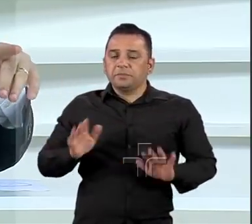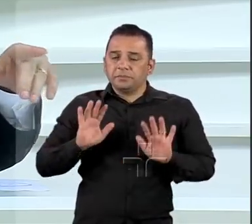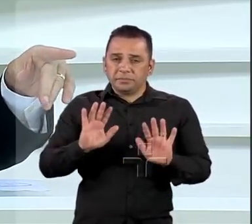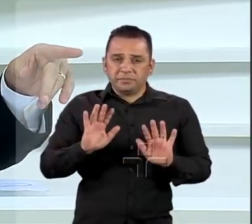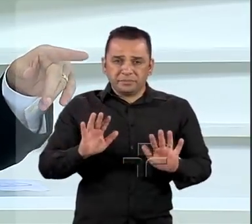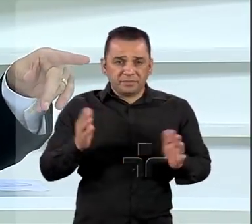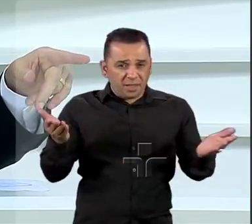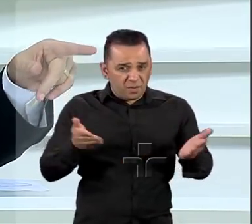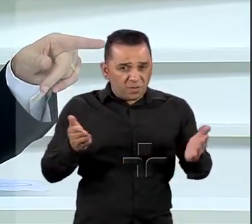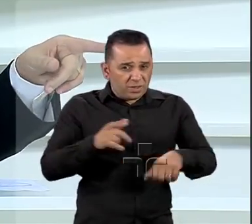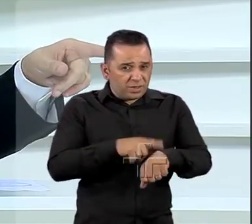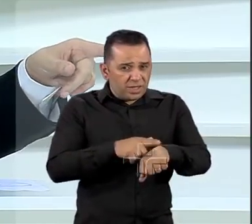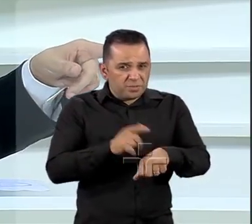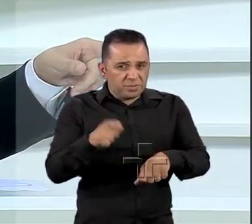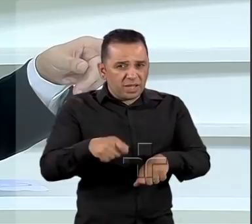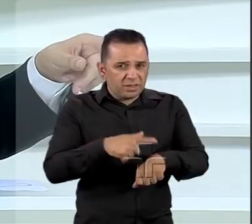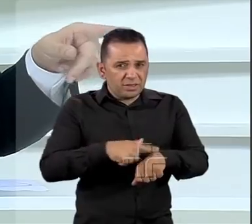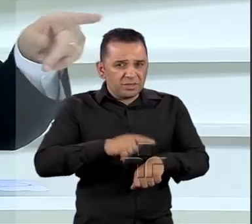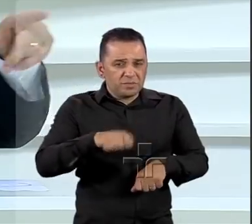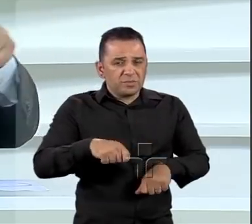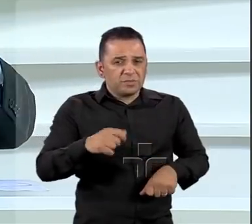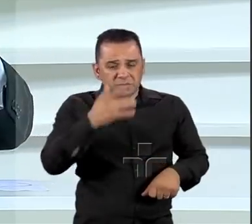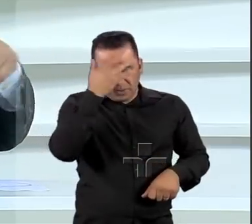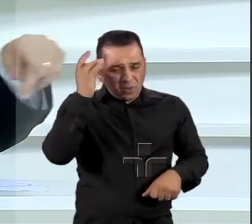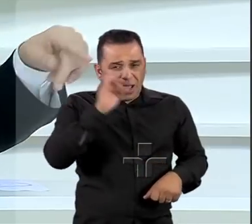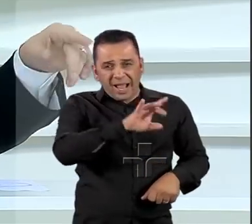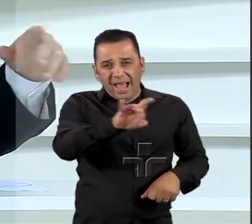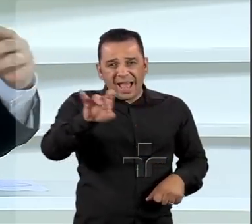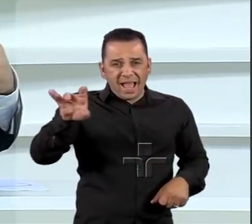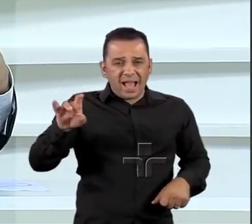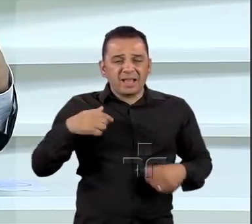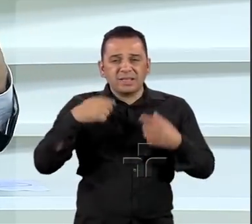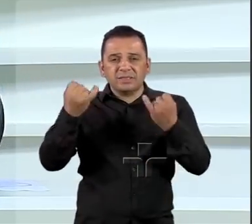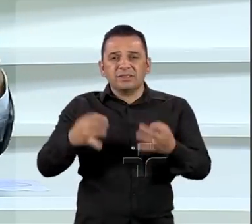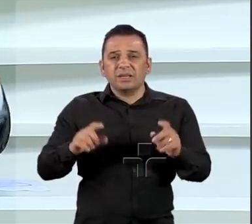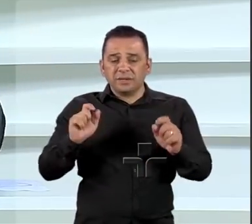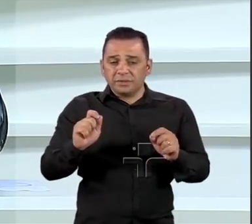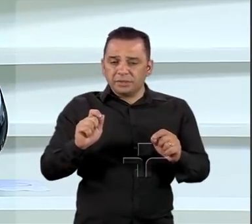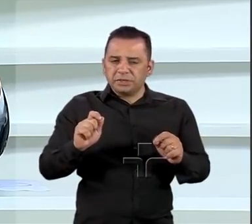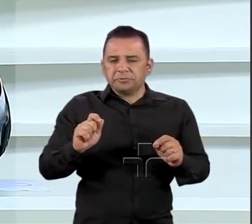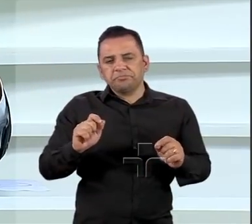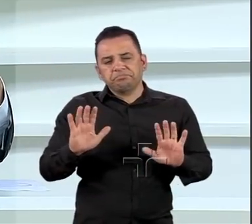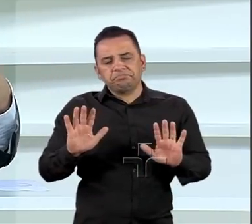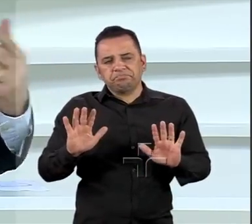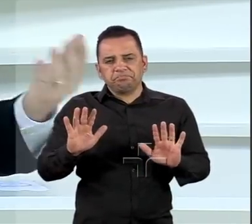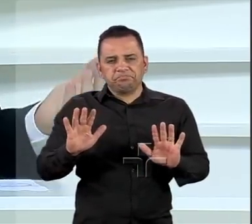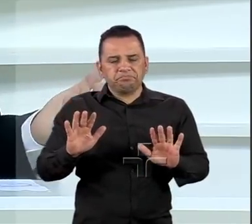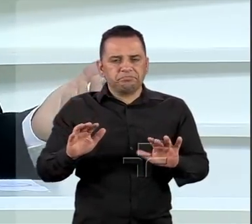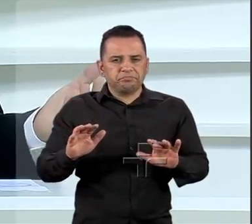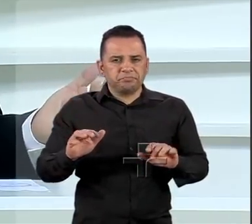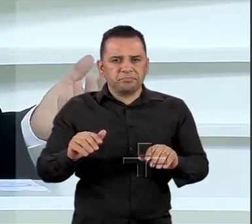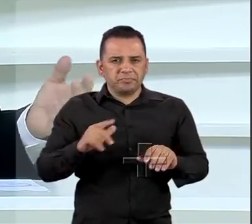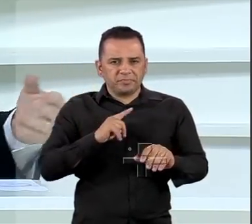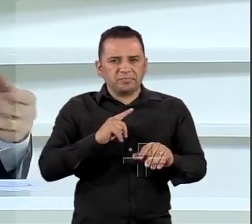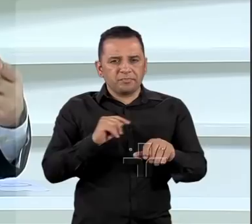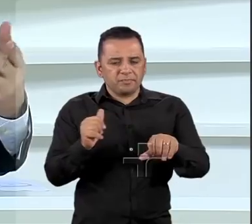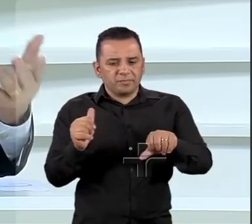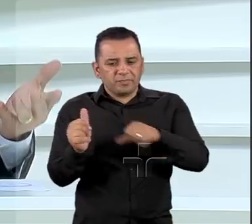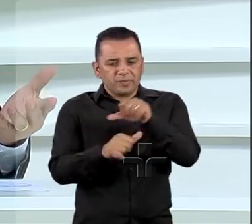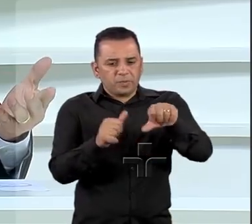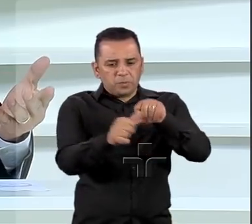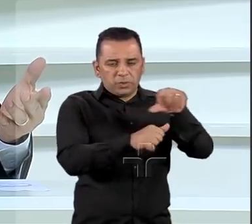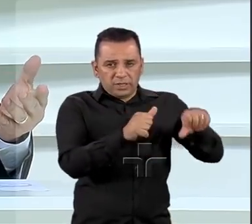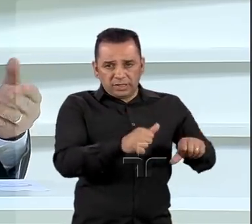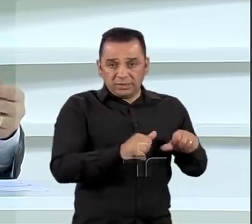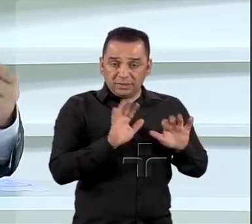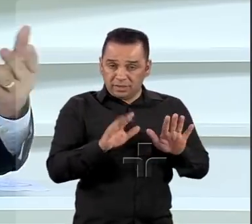gente tem um pouco de tempo aí, queria que cada um falasse assim, nessa transição, é evidentemente que o presidente